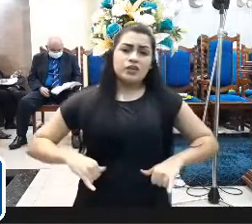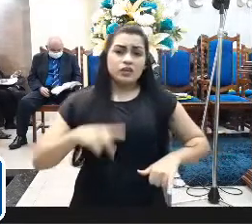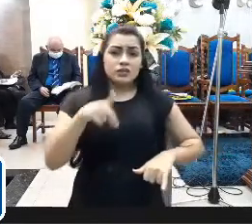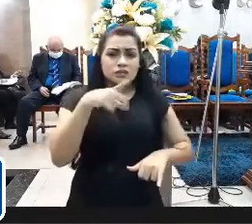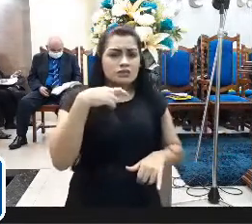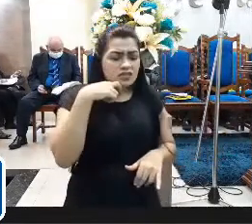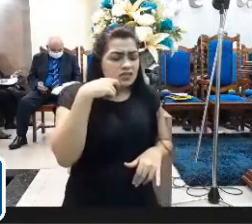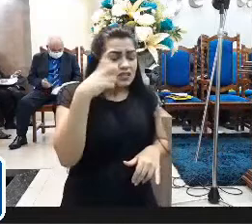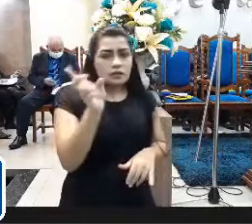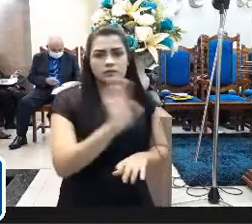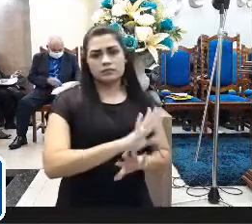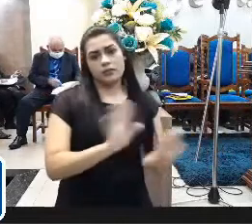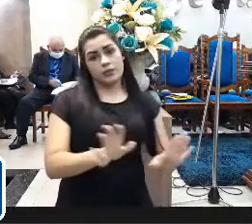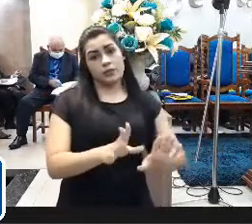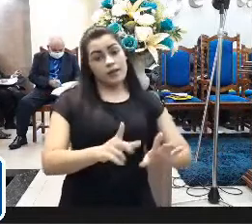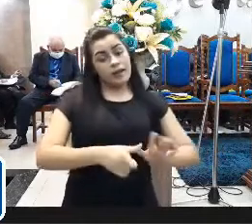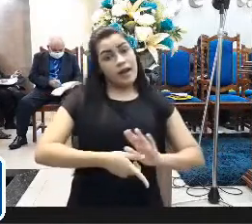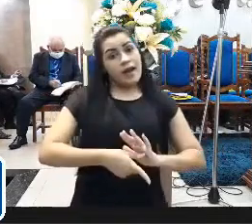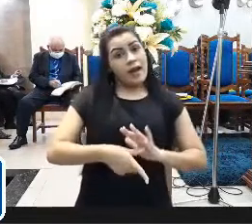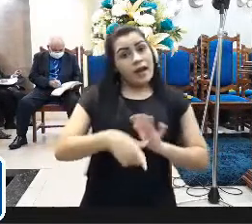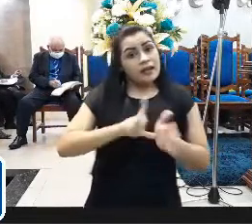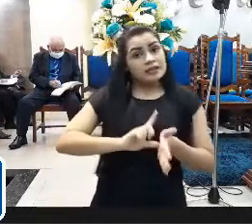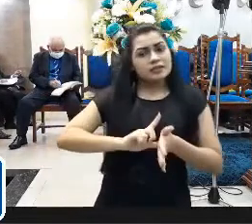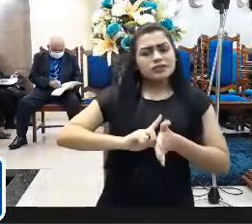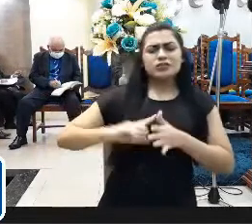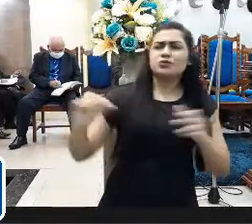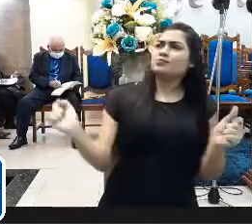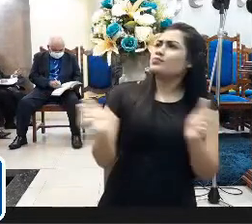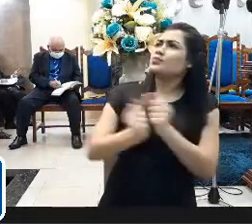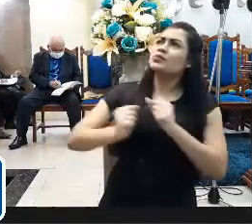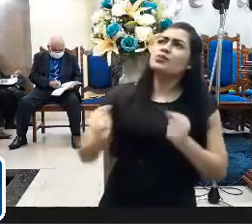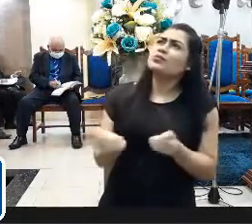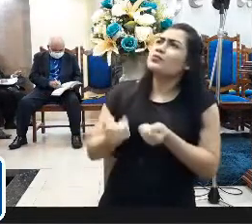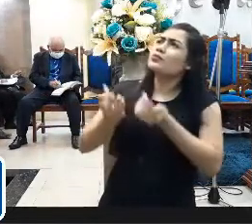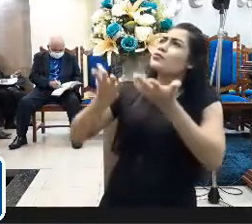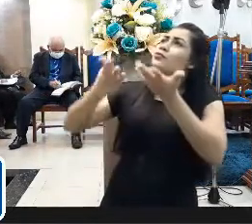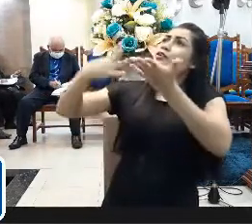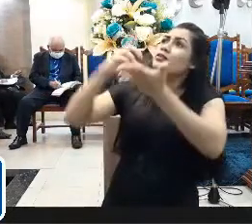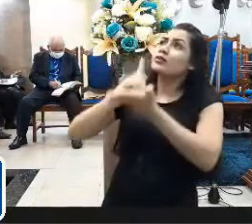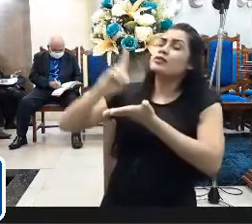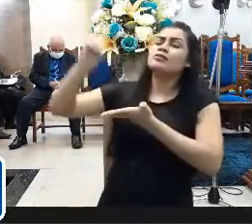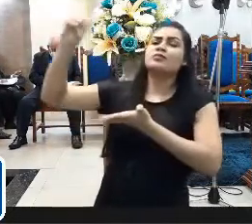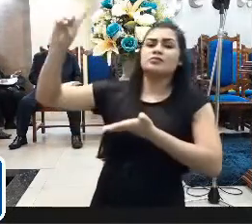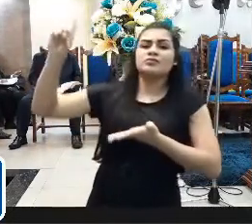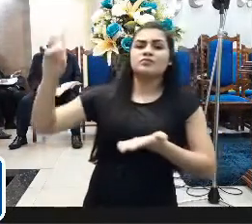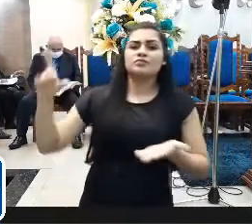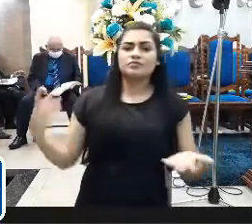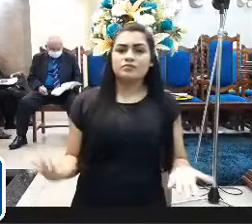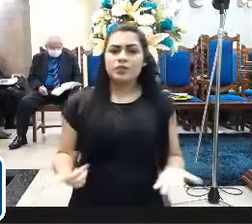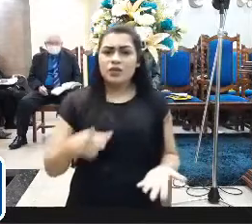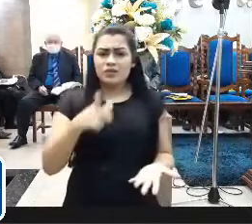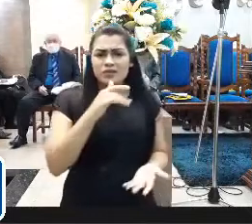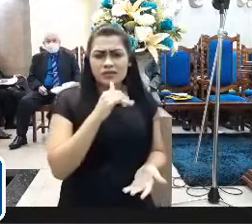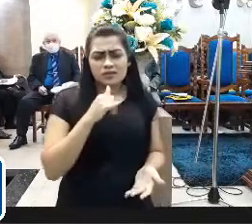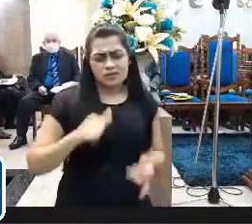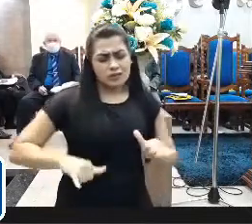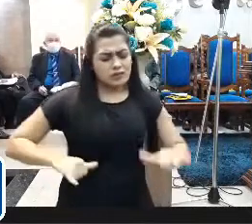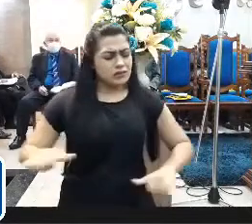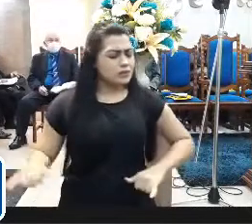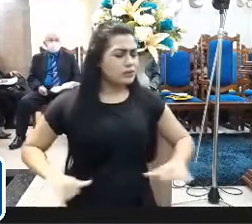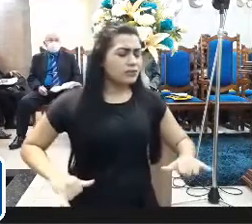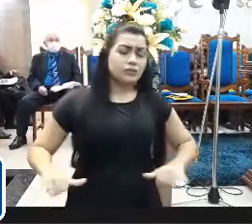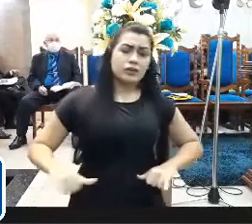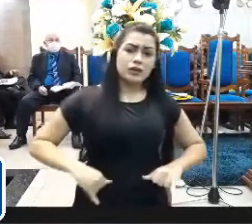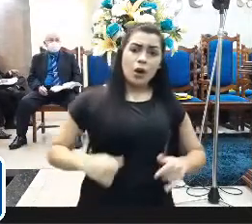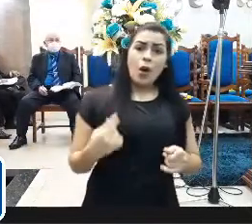Antes, glorifique a Deus nesta parte. Você está sofrendo como